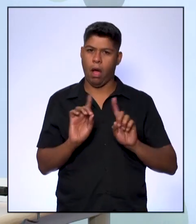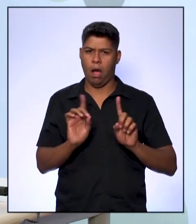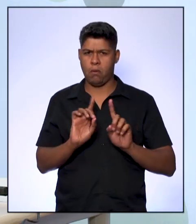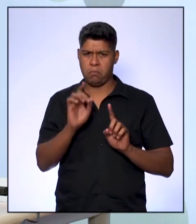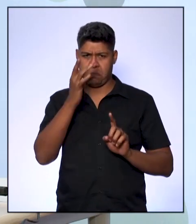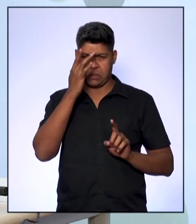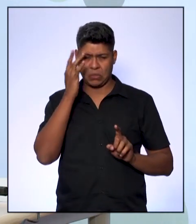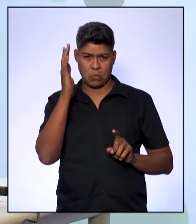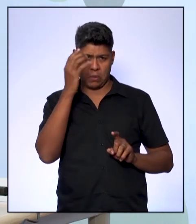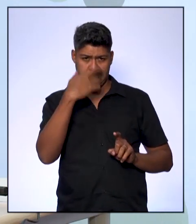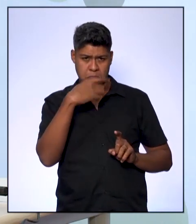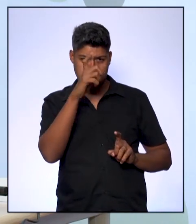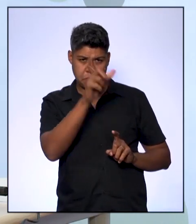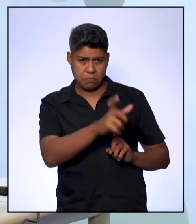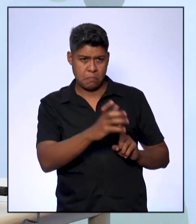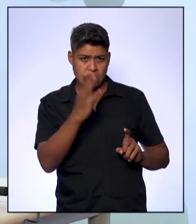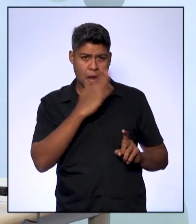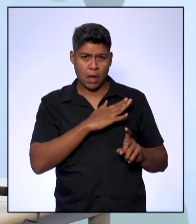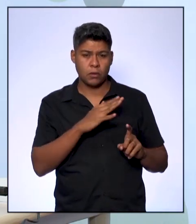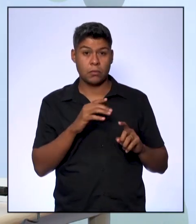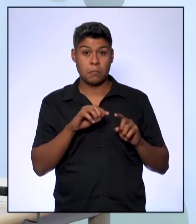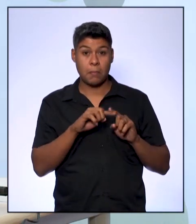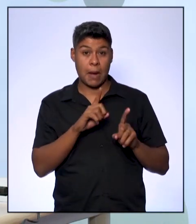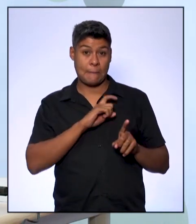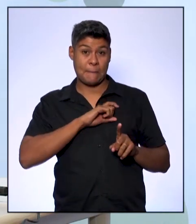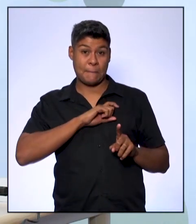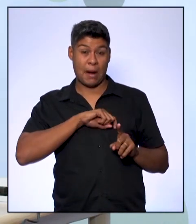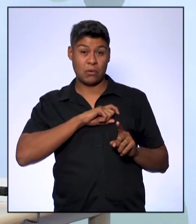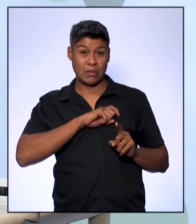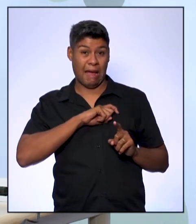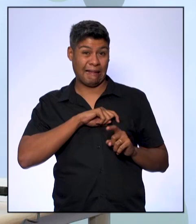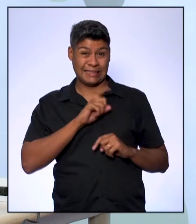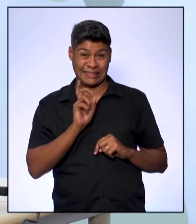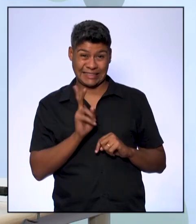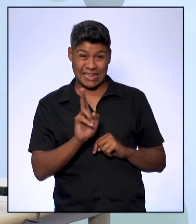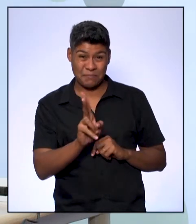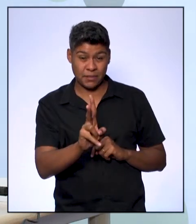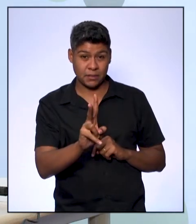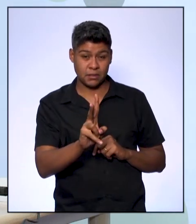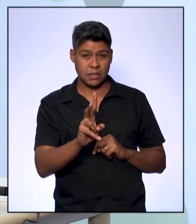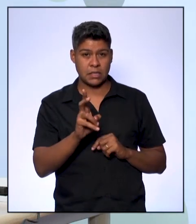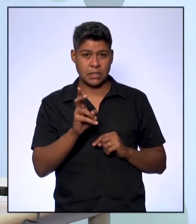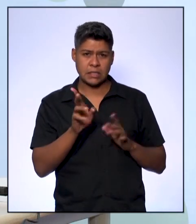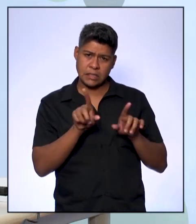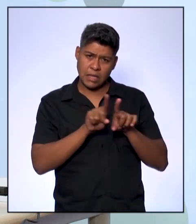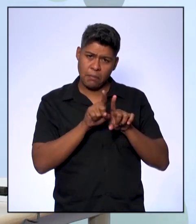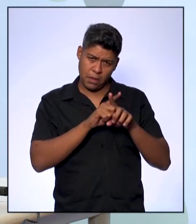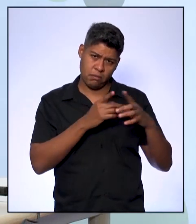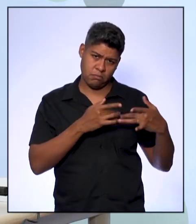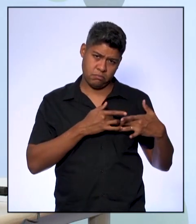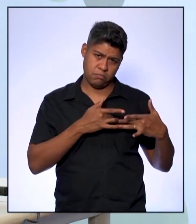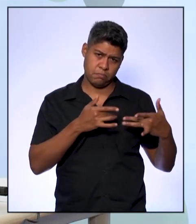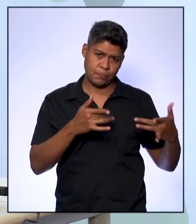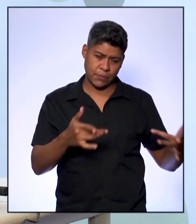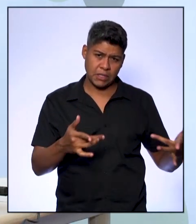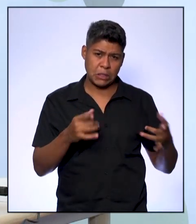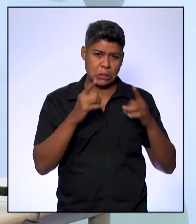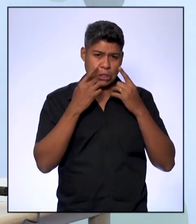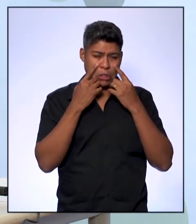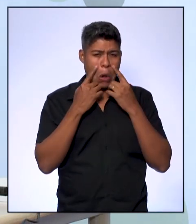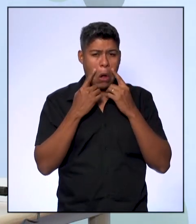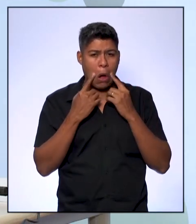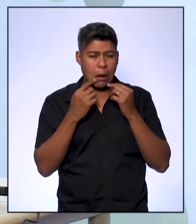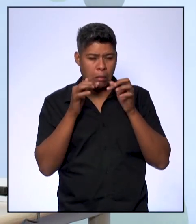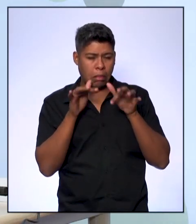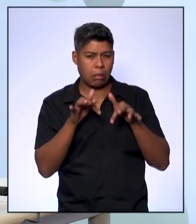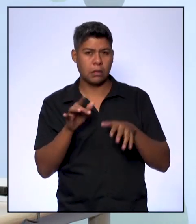claro que ninguém mal mas se você comete mal tá se vai ser mau tempo todo você faz bondade o tempo todo você chora